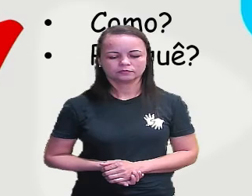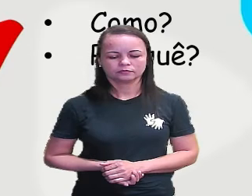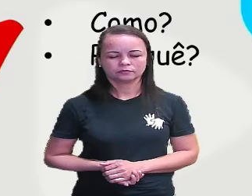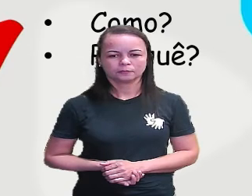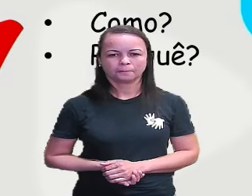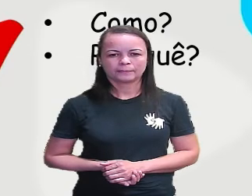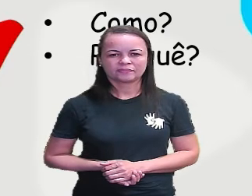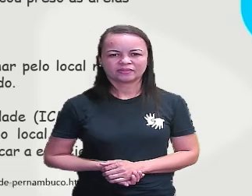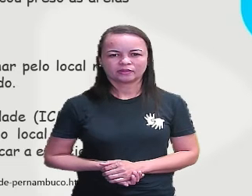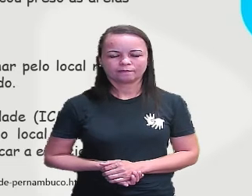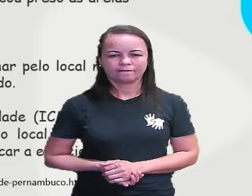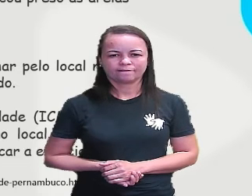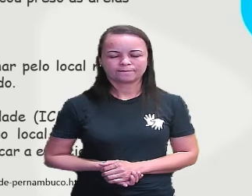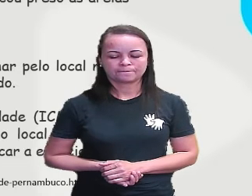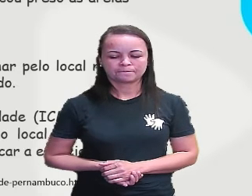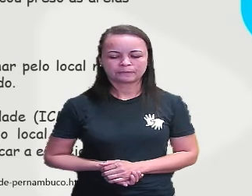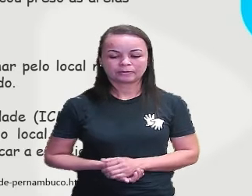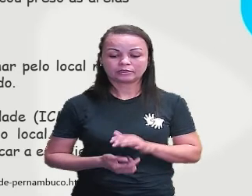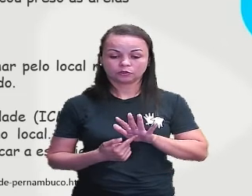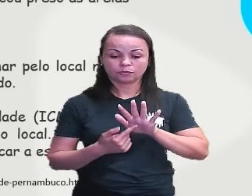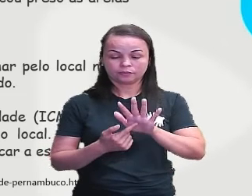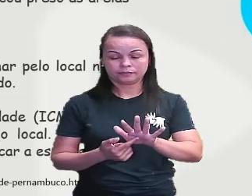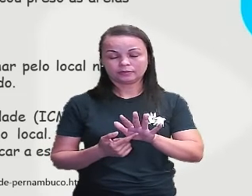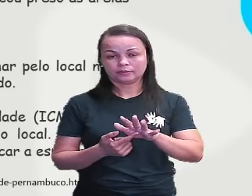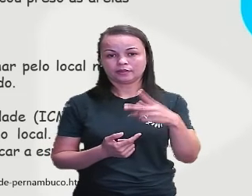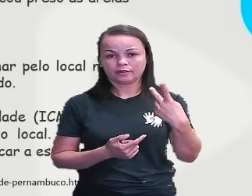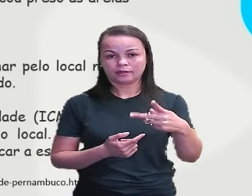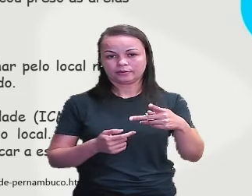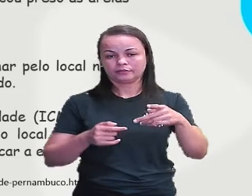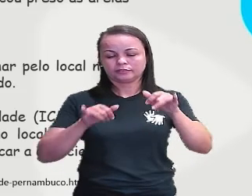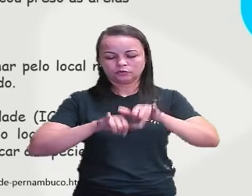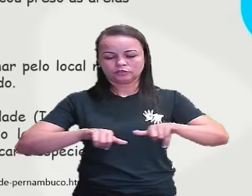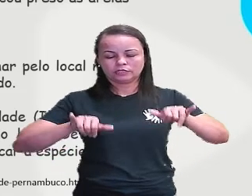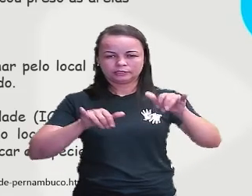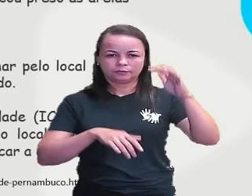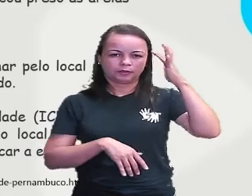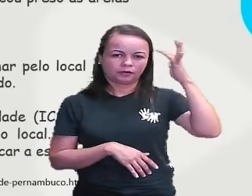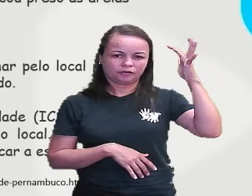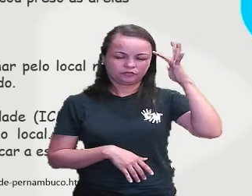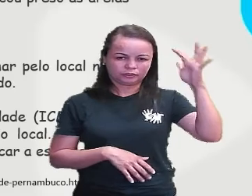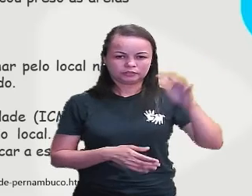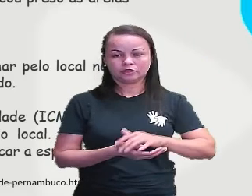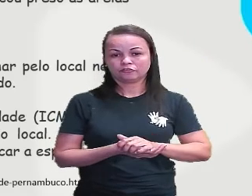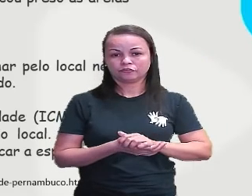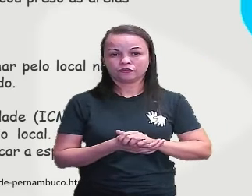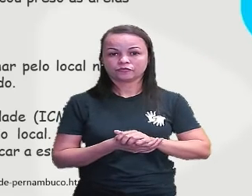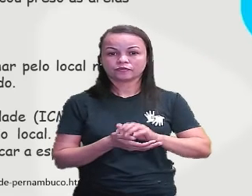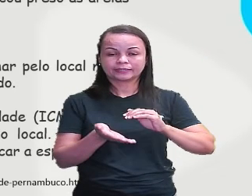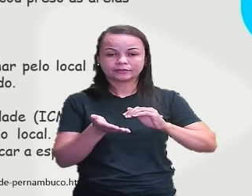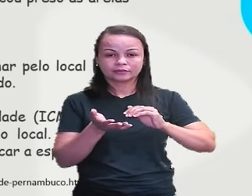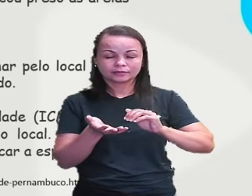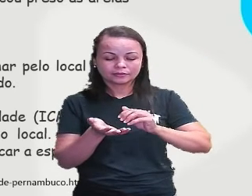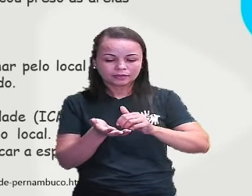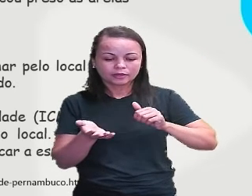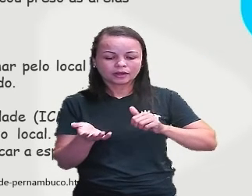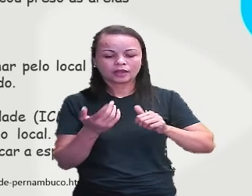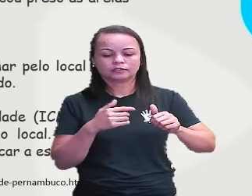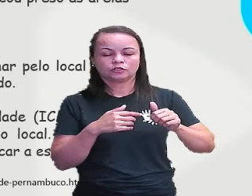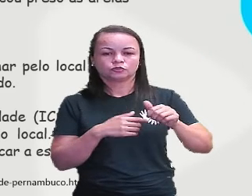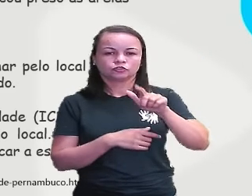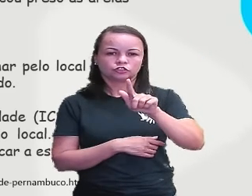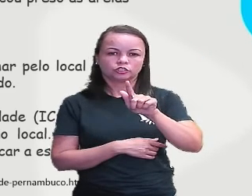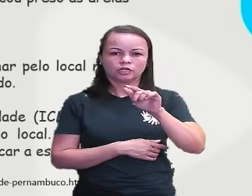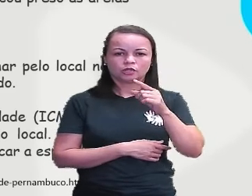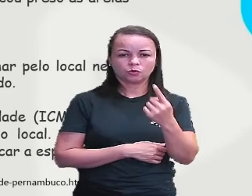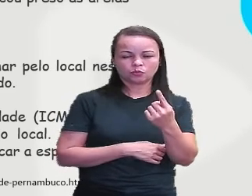Então, eu trouxe essa notícia aqui para a gente refletir um pouquinho, tá? Foi retirada do site do G1, uma notícia de 2003. É